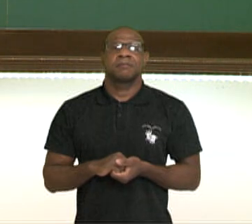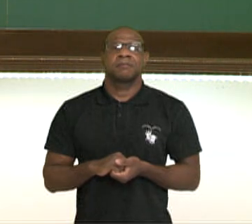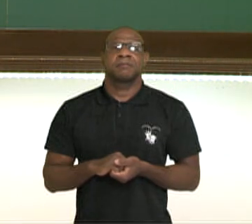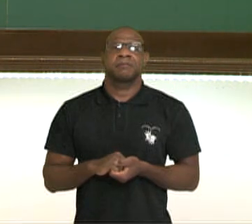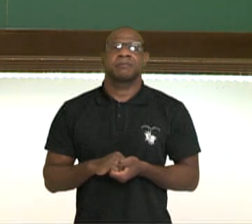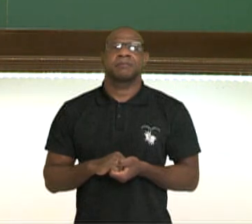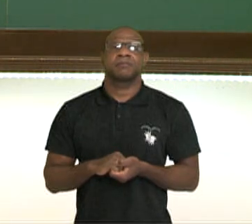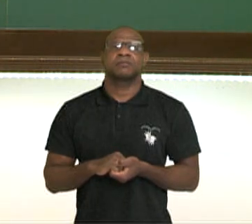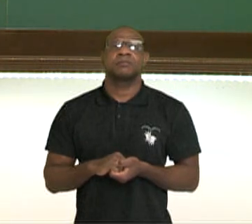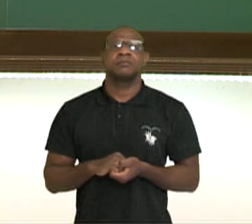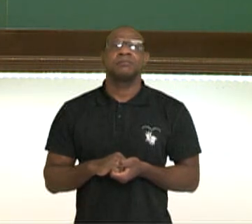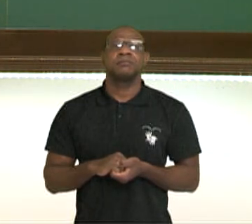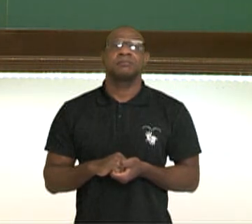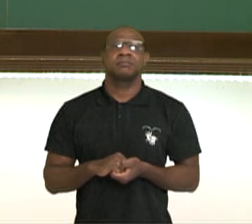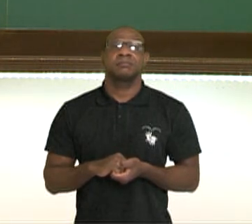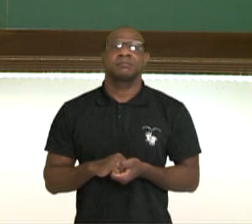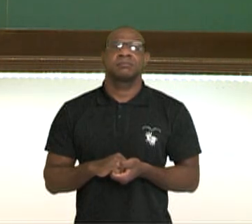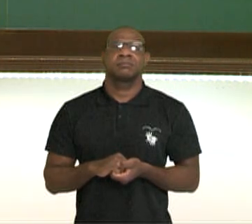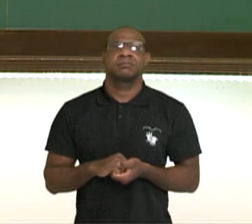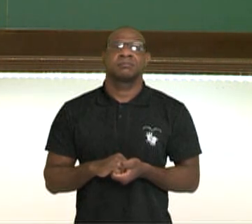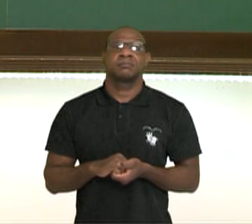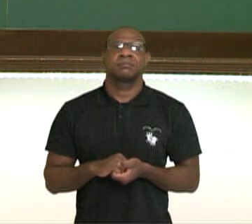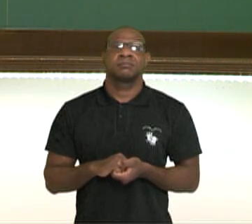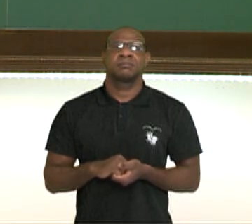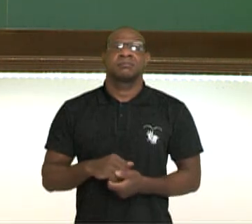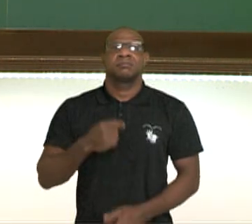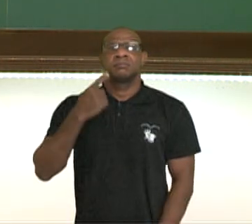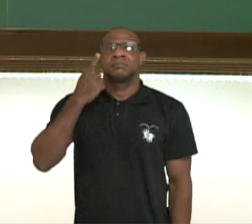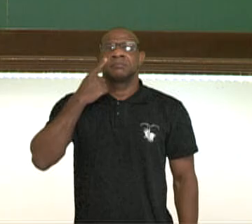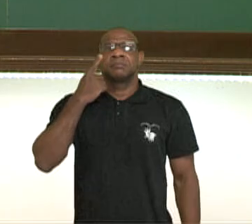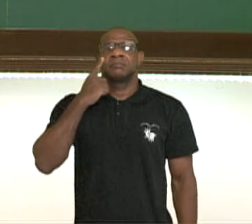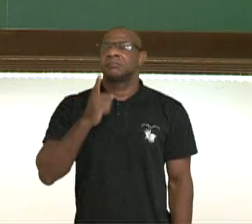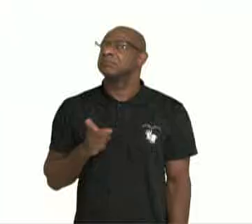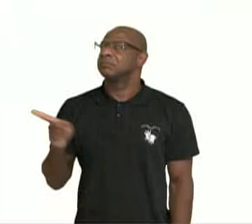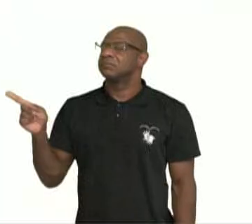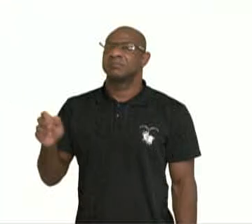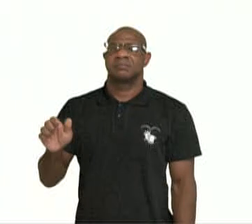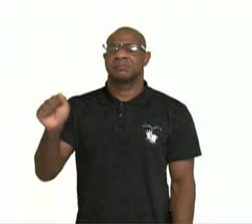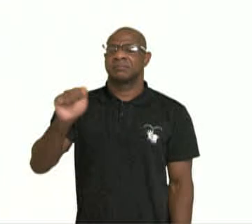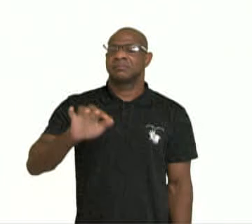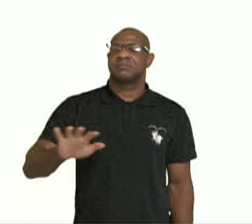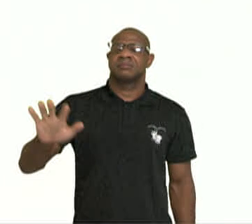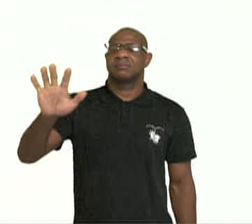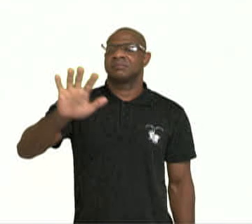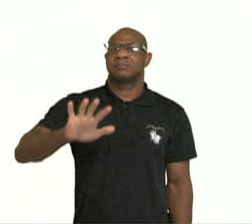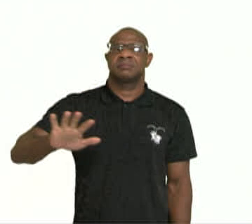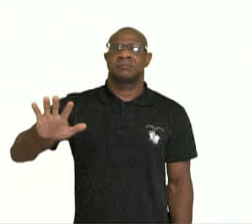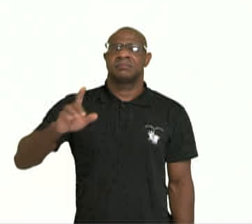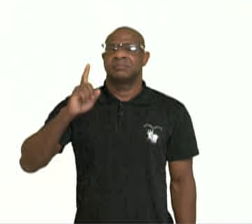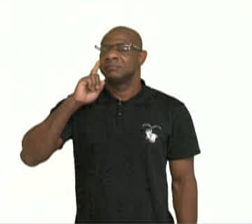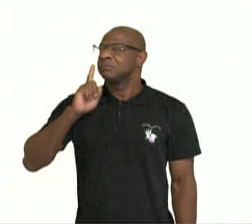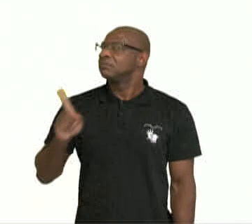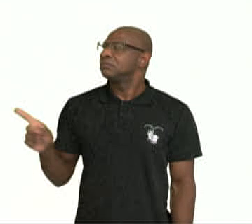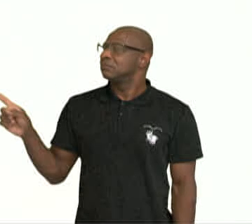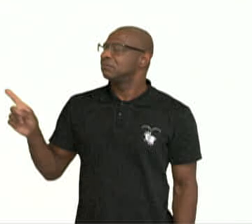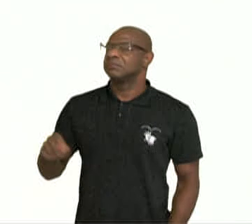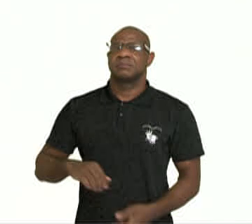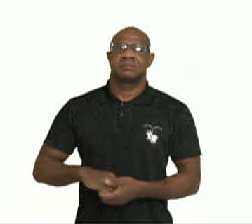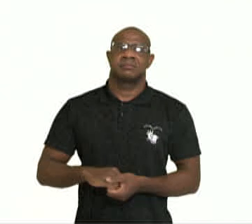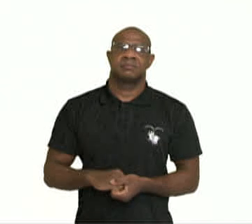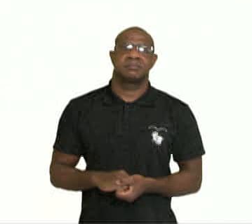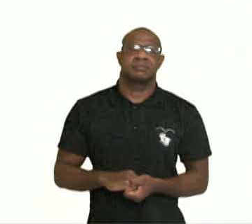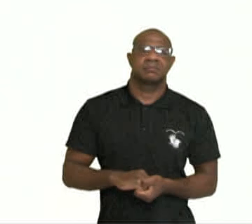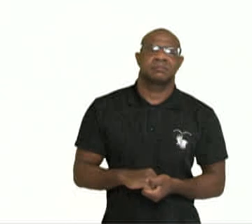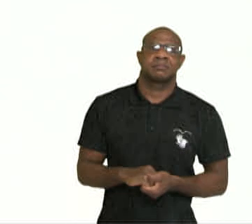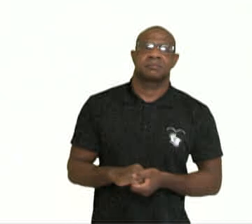Venham comigo. Observem aqui, gente, ó, o professor colocou até uma imagem à direita aí no slide, com